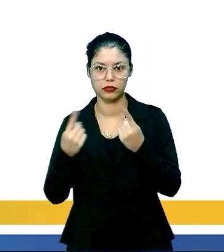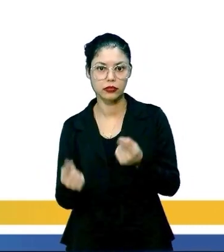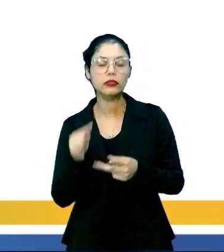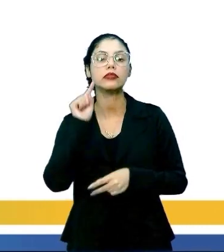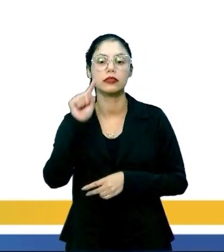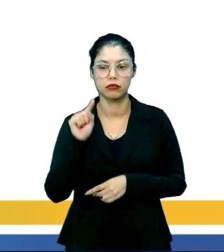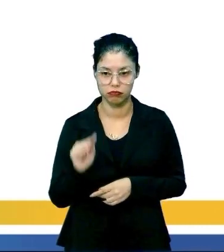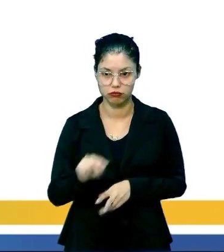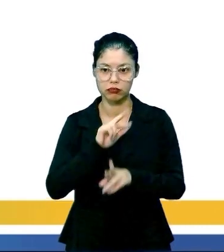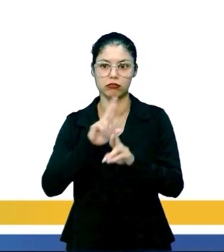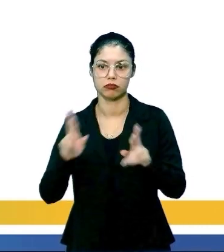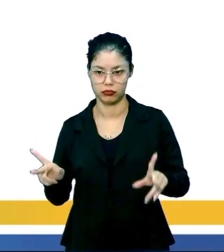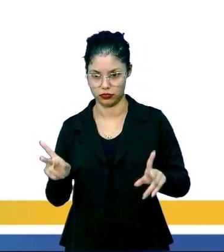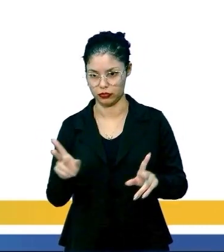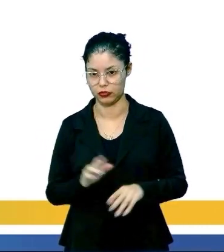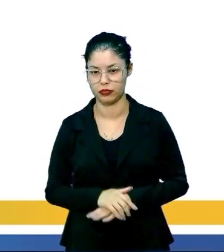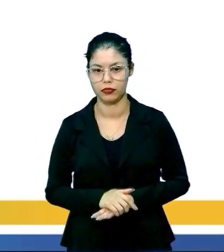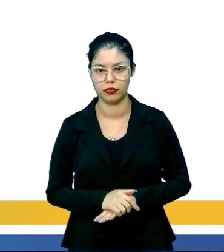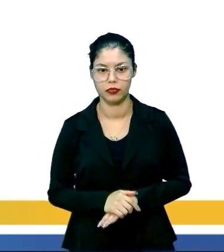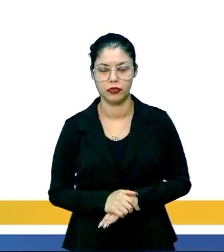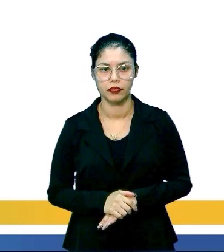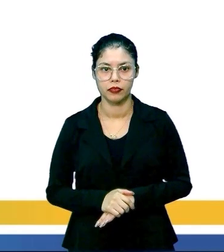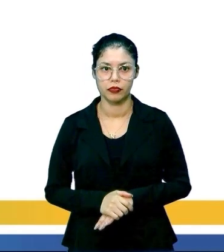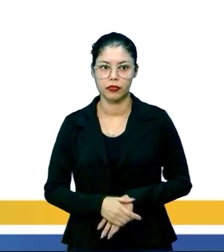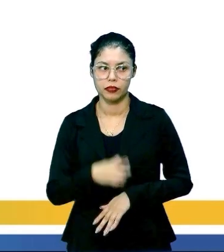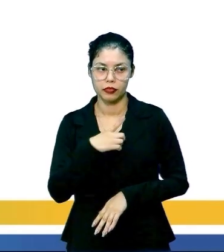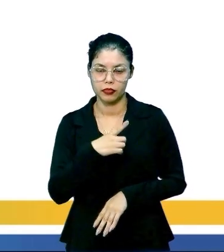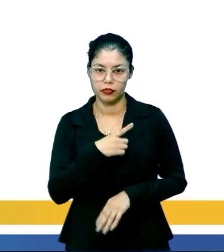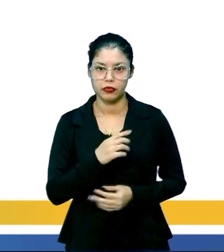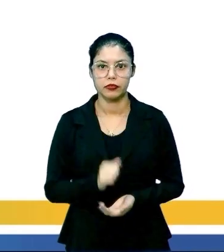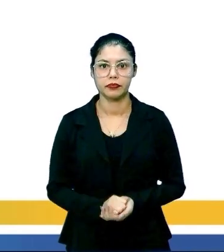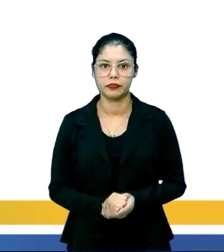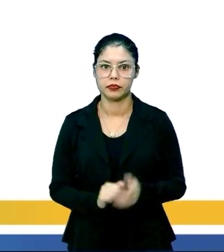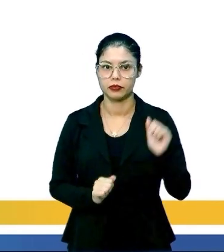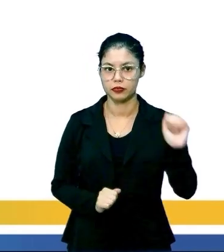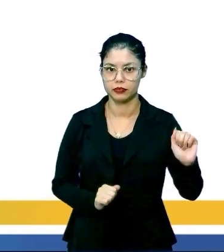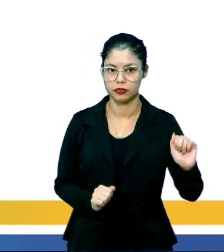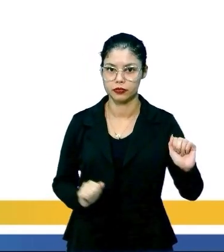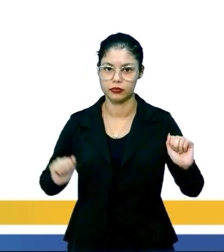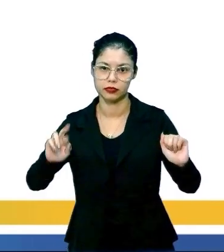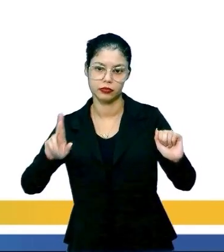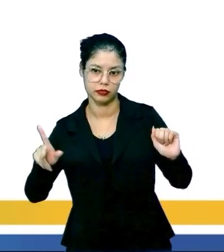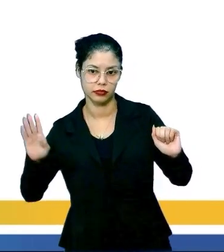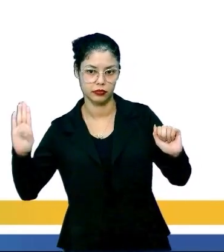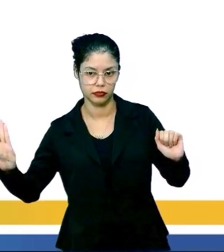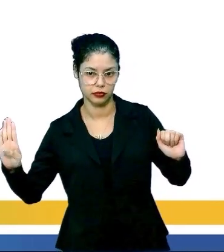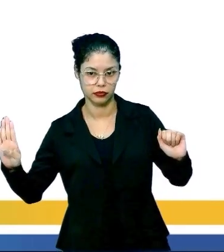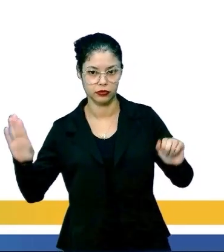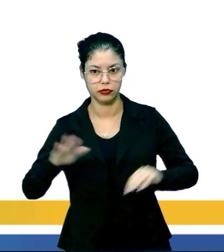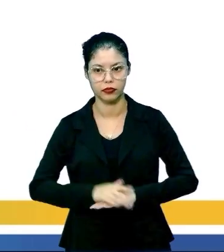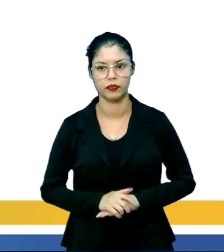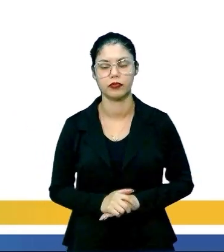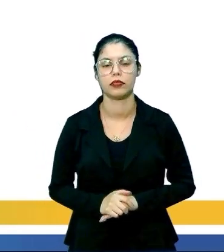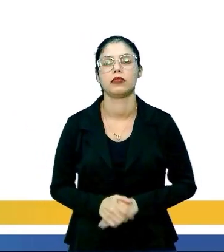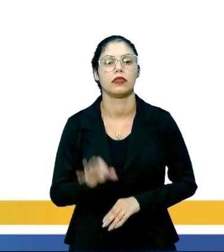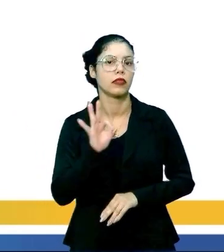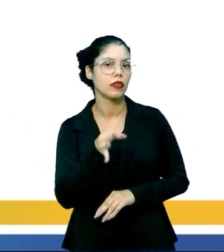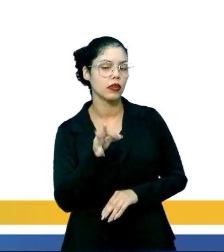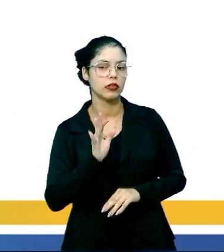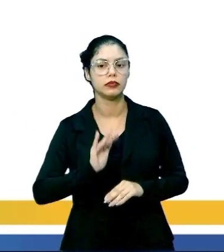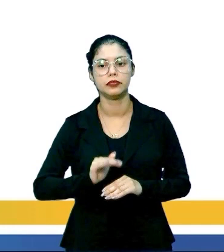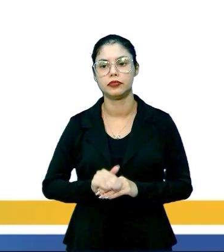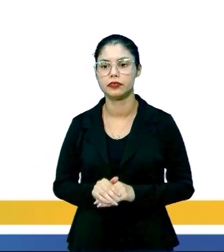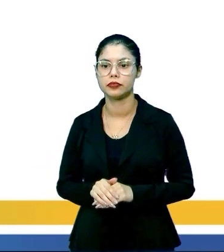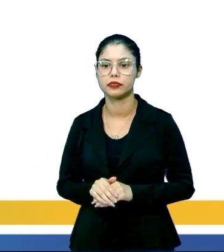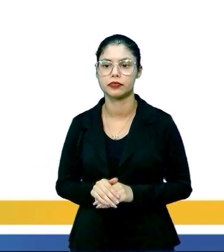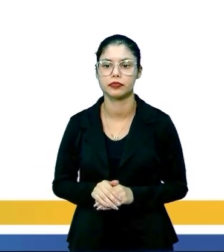temos pontos diferentes, tá? Então, o conjunto A, ele é diferente do conjunto B, certo? Então,